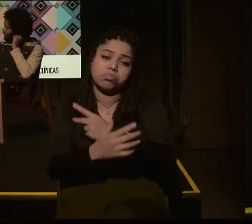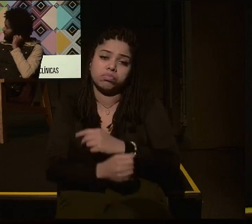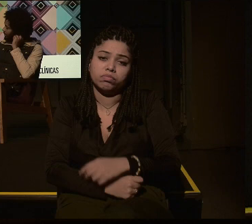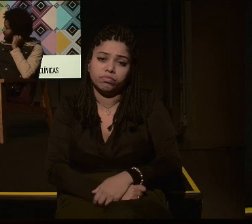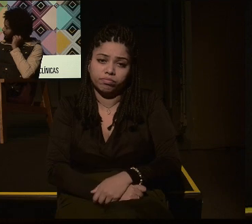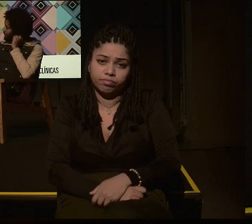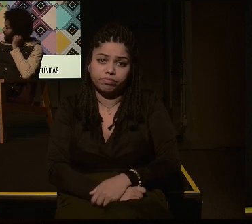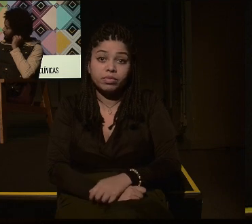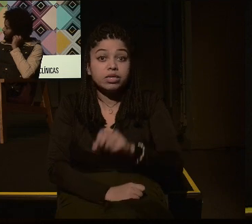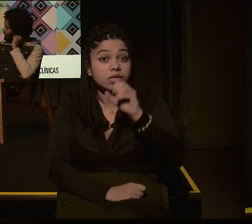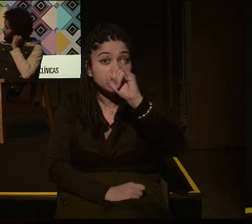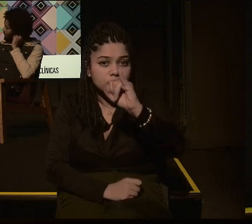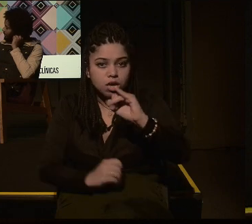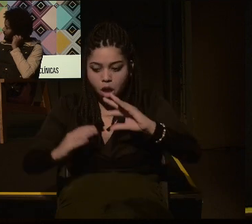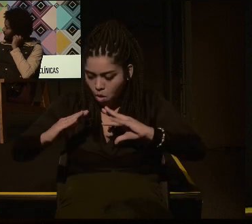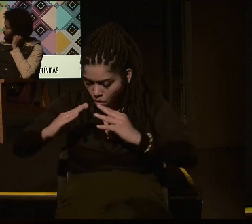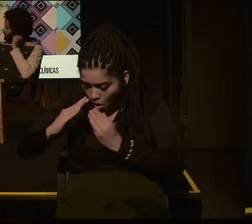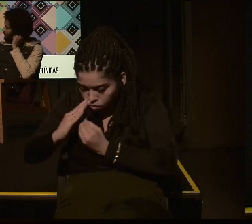E se isso acontecer,